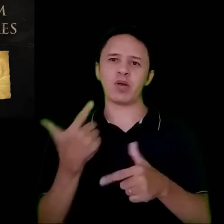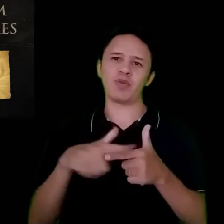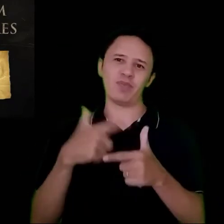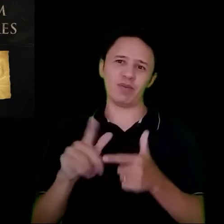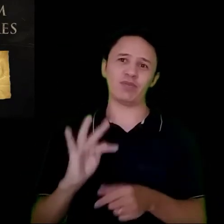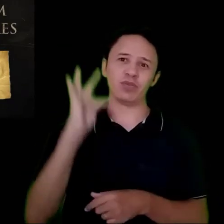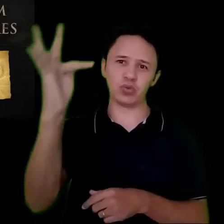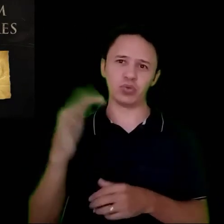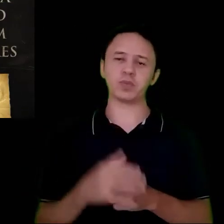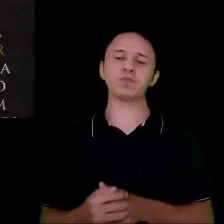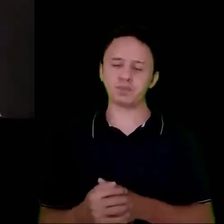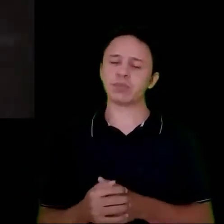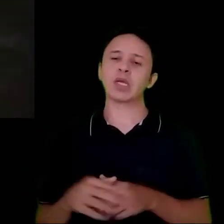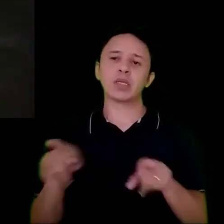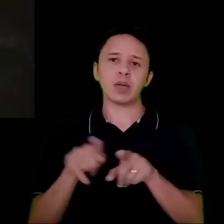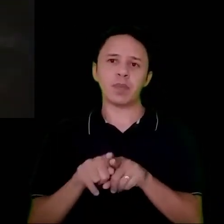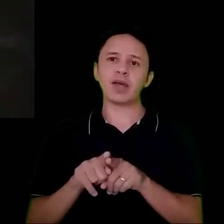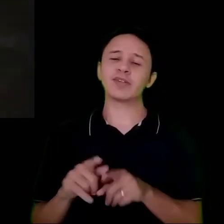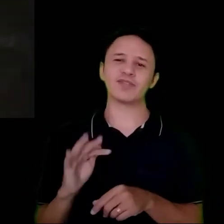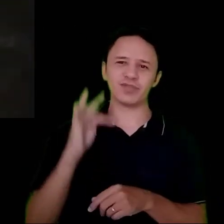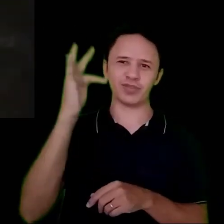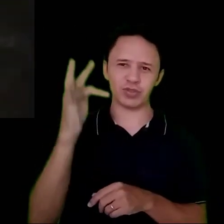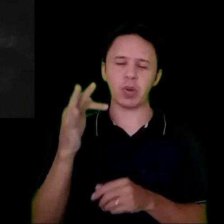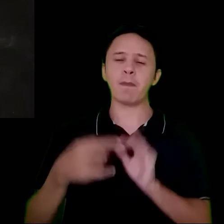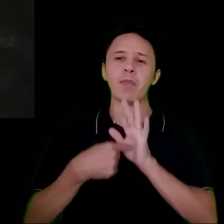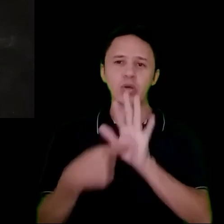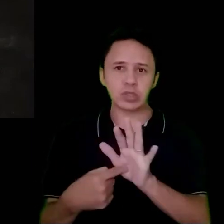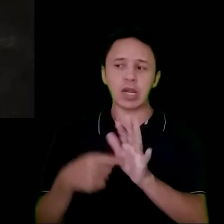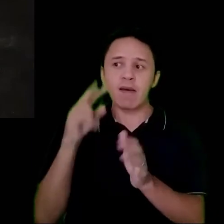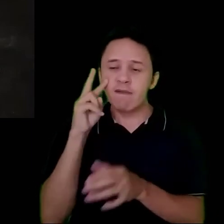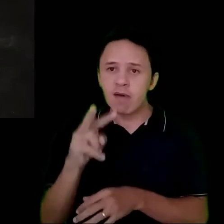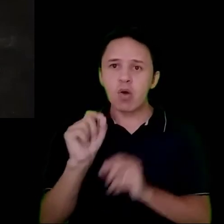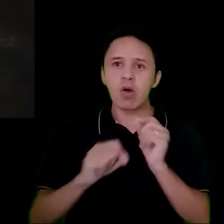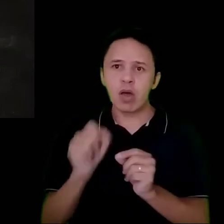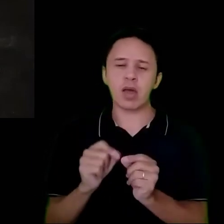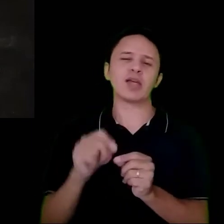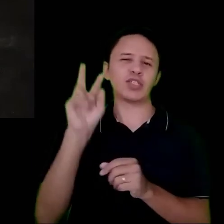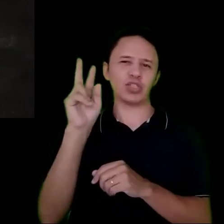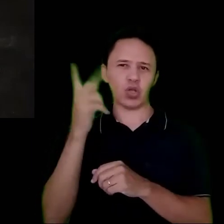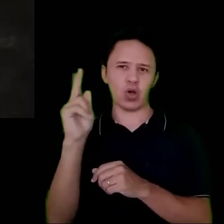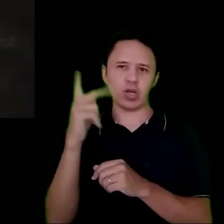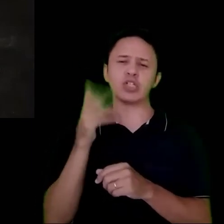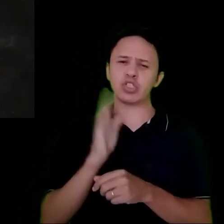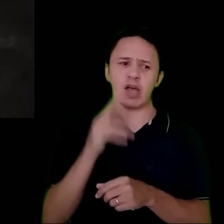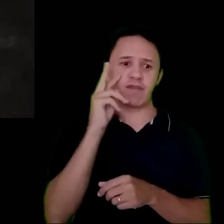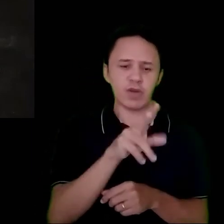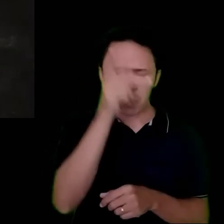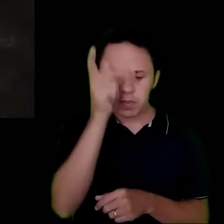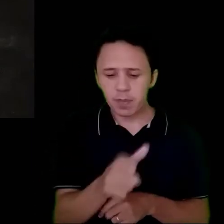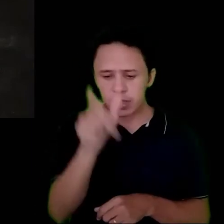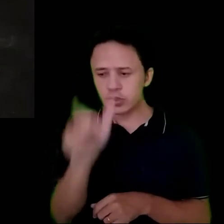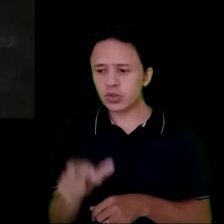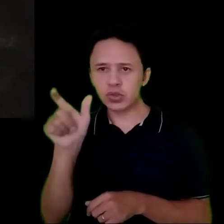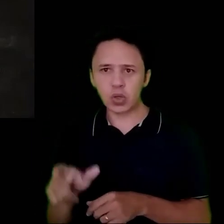problemas, como veremos no futuro. Ainda veremos, em mais nerdologias, o tema da escravidão e sua história. Já vimos sobre abolicionistas